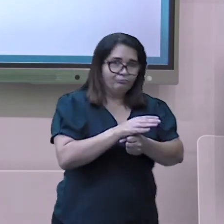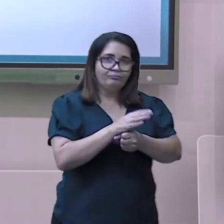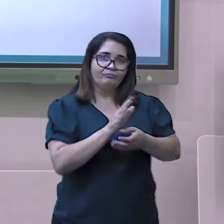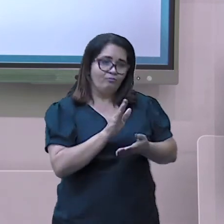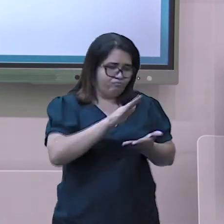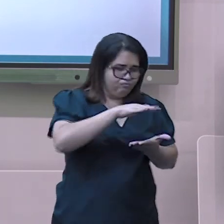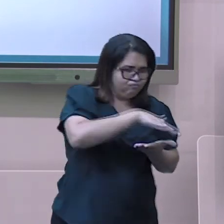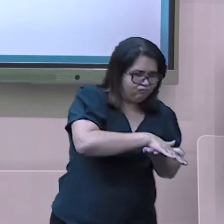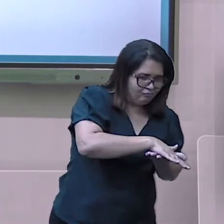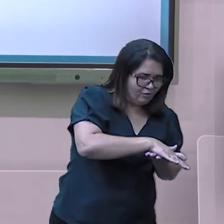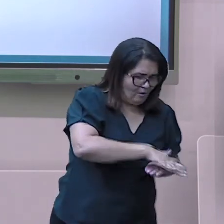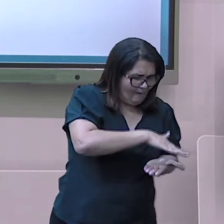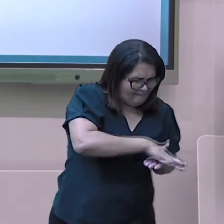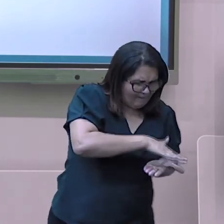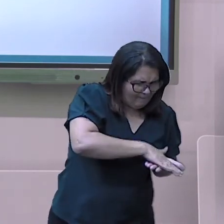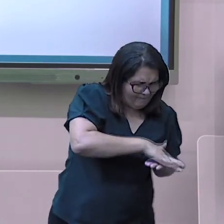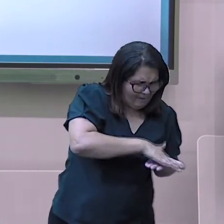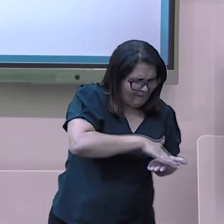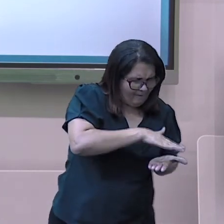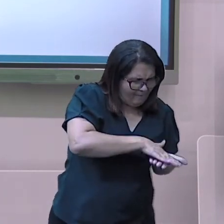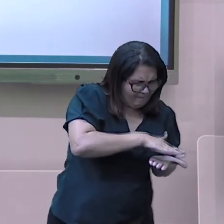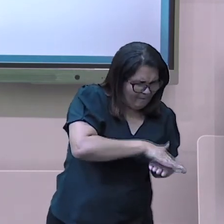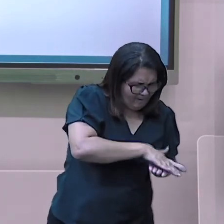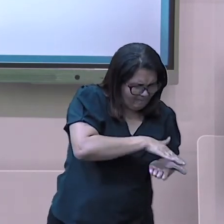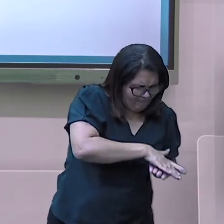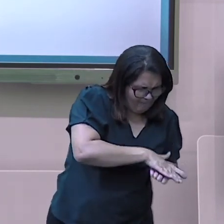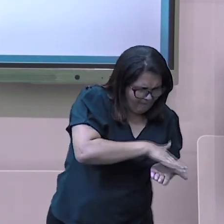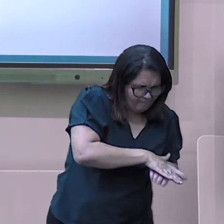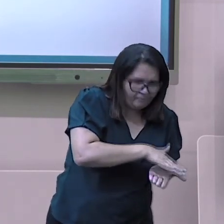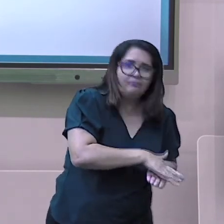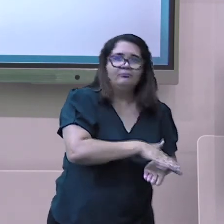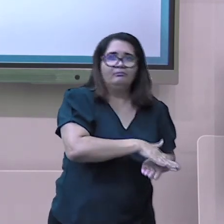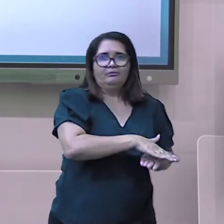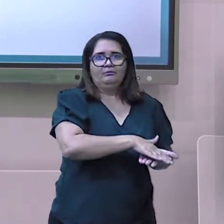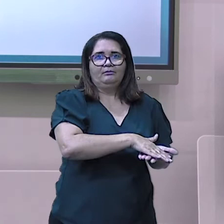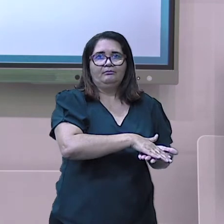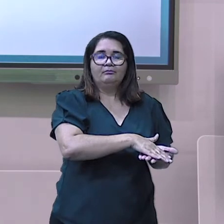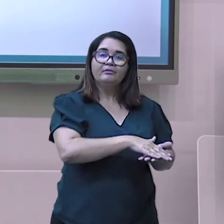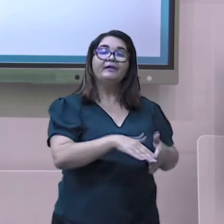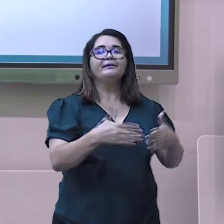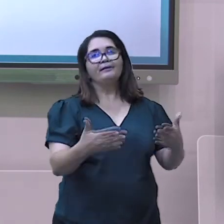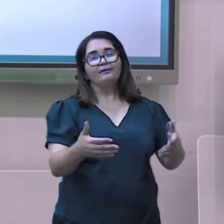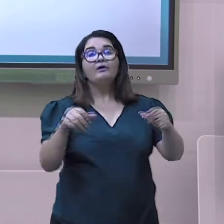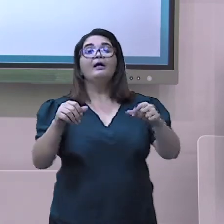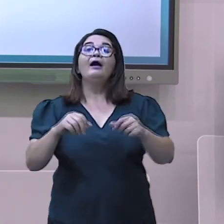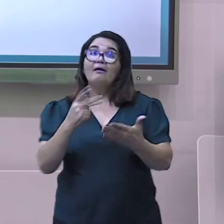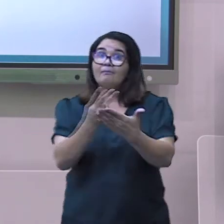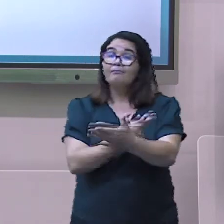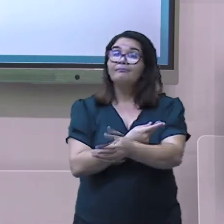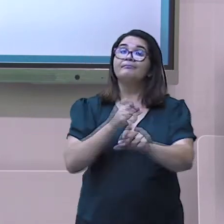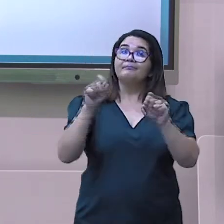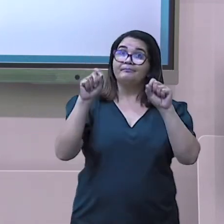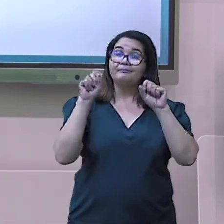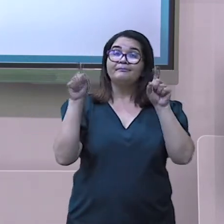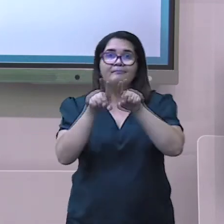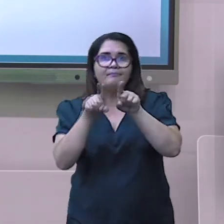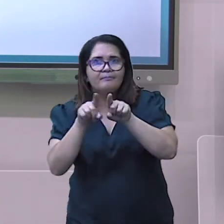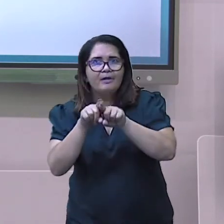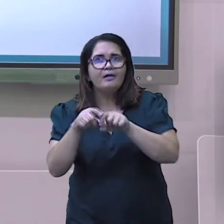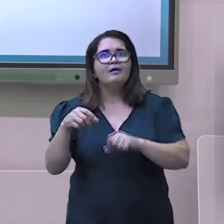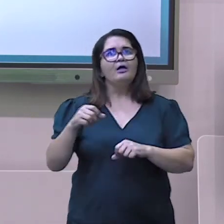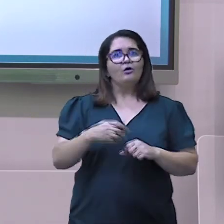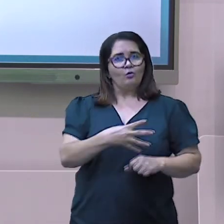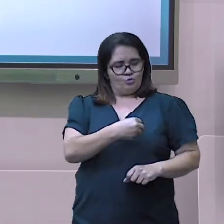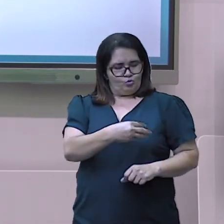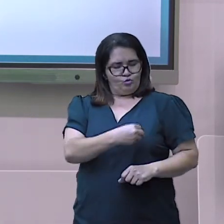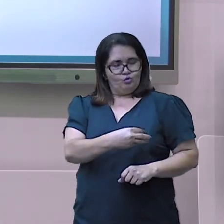bebês recém-nascidos, é muito comum esse tipo de engasgo com leite materno, tá? Então, eles podem